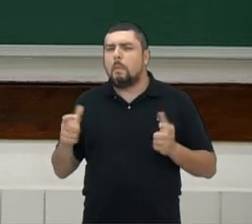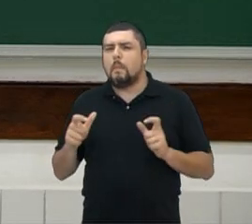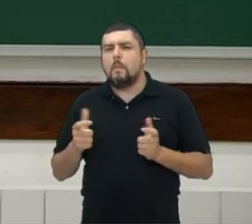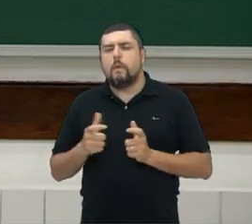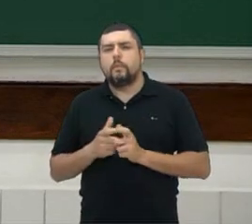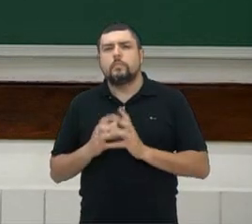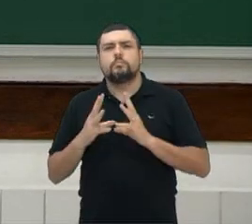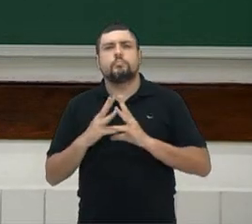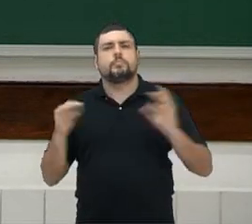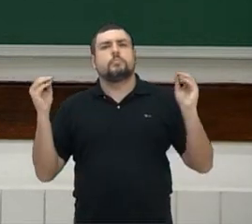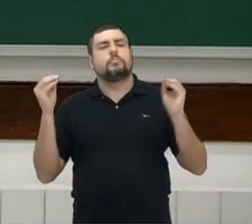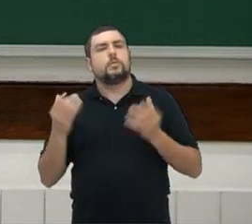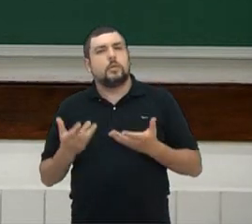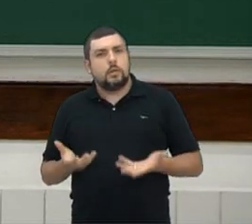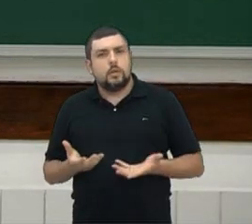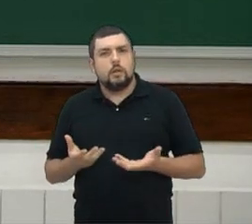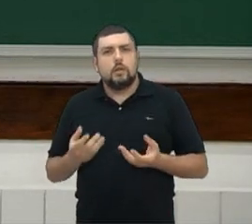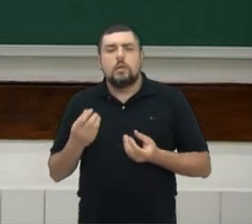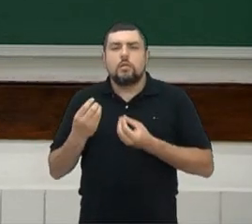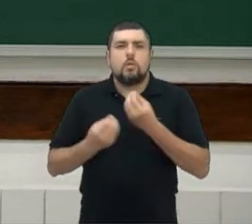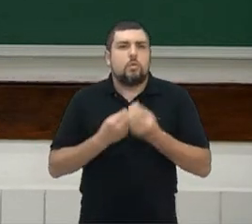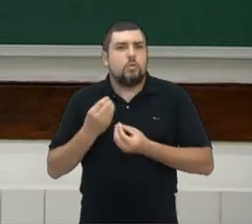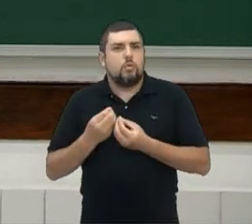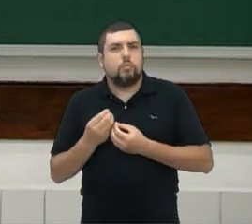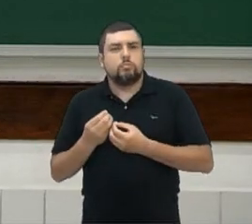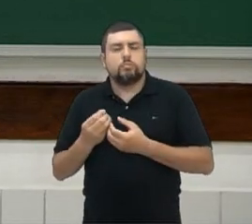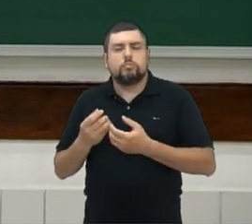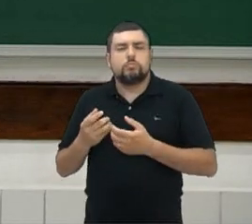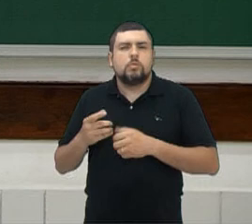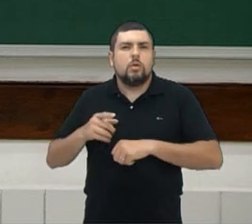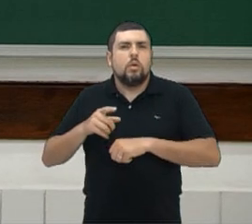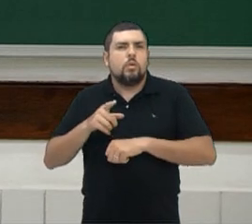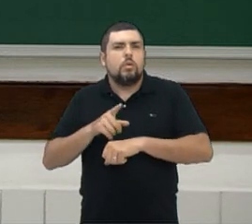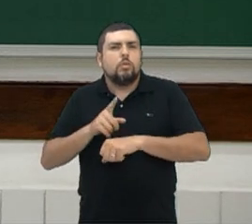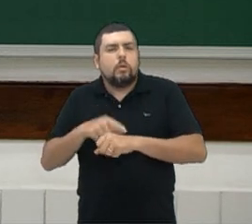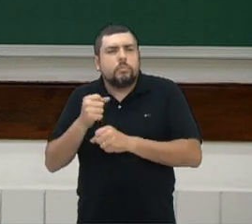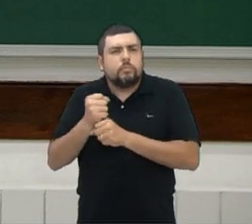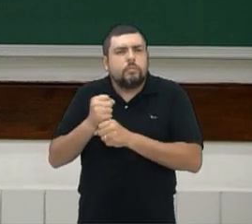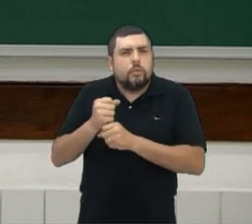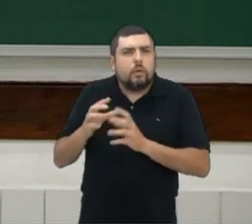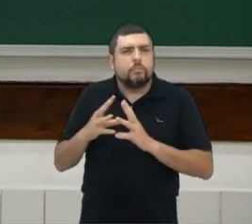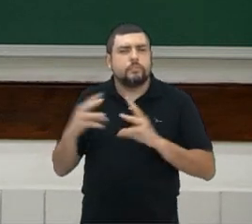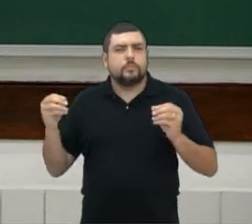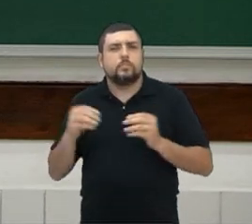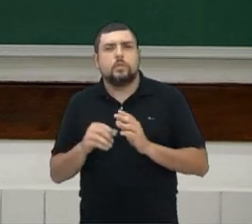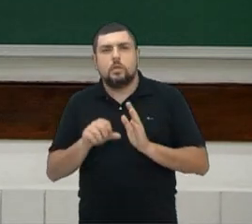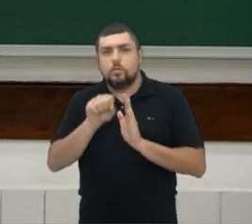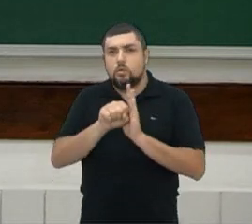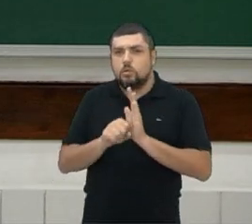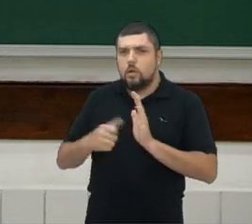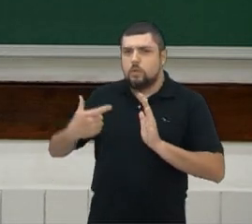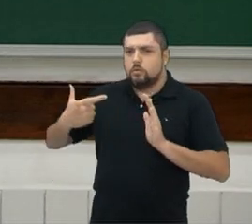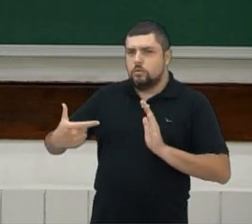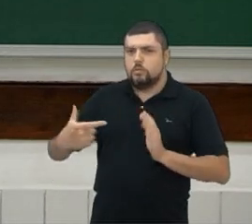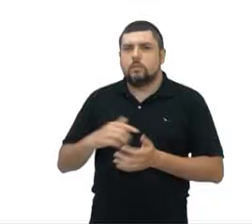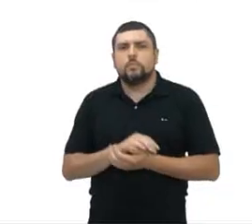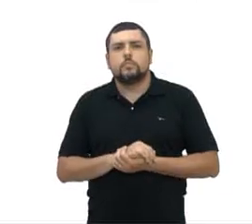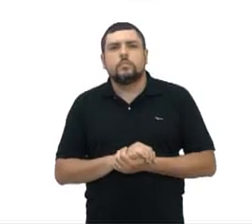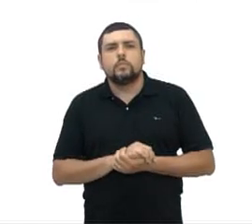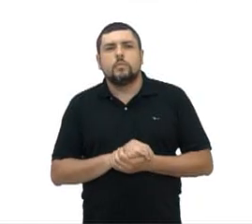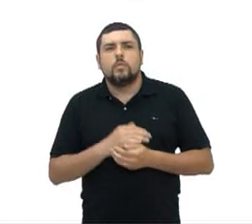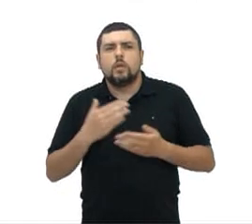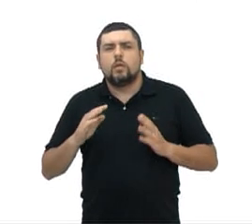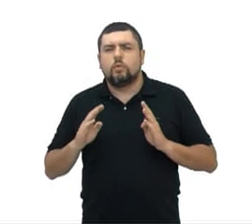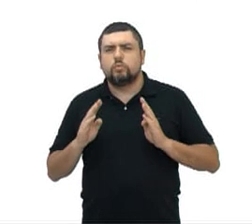algumas hipóteses em que momento, inclusive, que eles desaparecem no século II da era cristã. Aqui nós temos uma pirâmide, uma ilustração